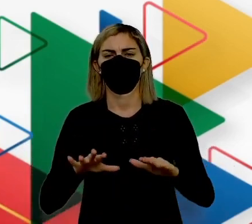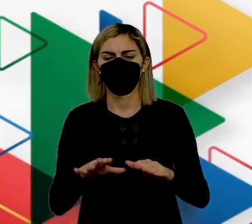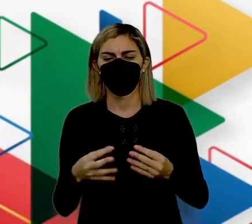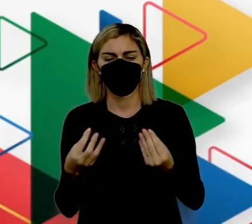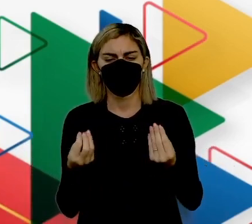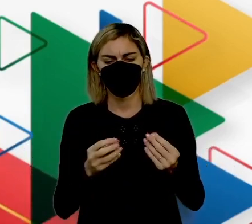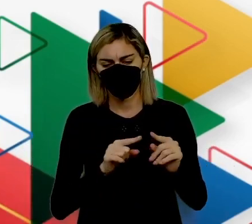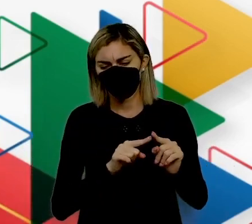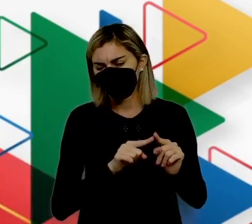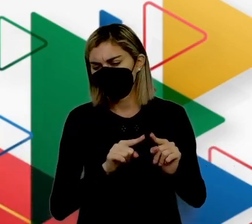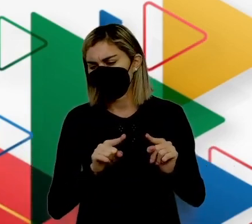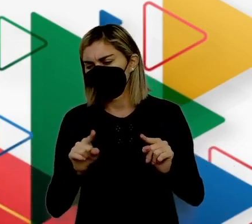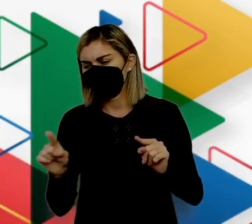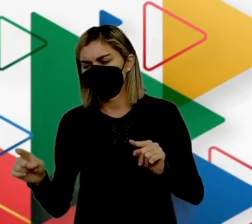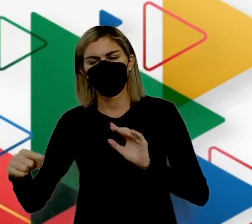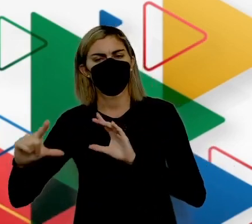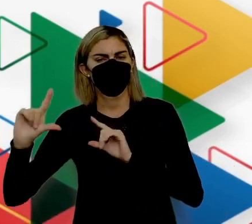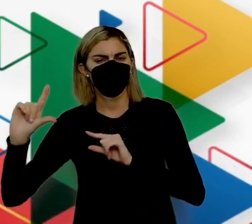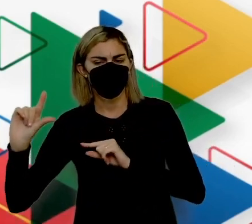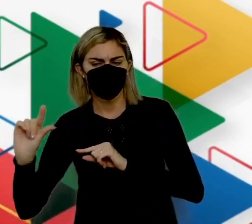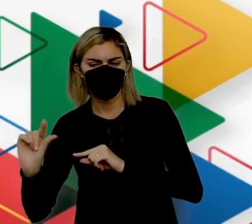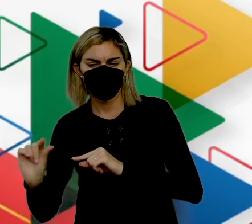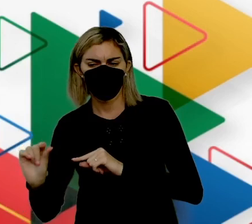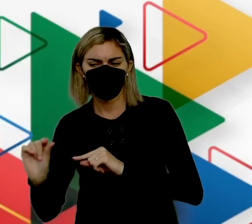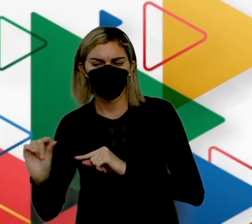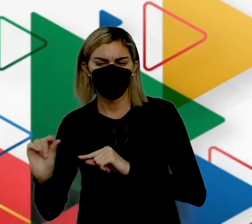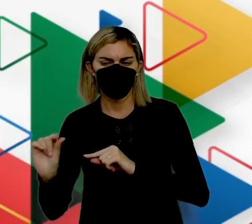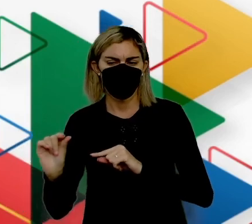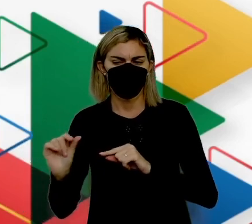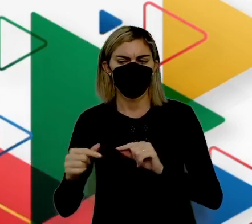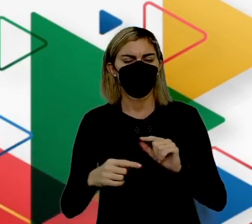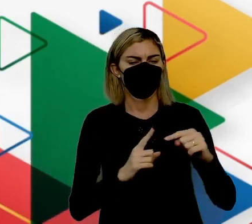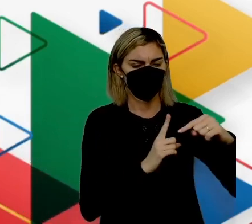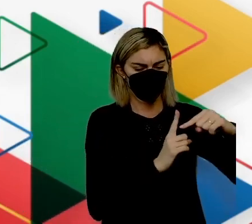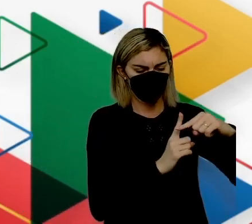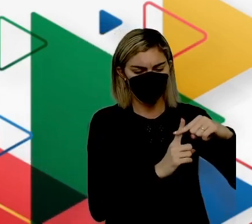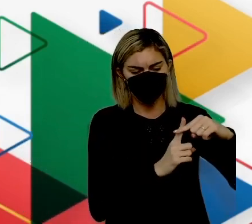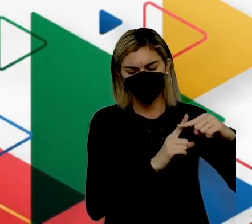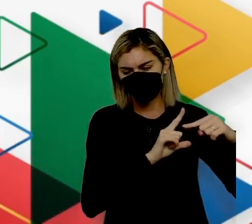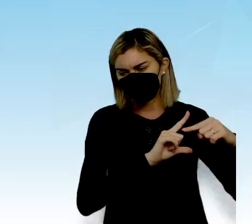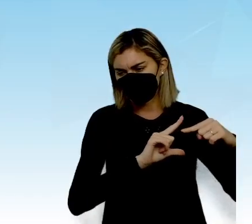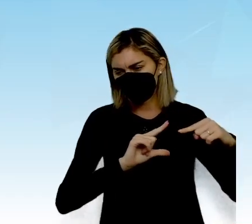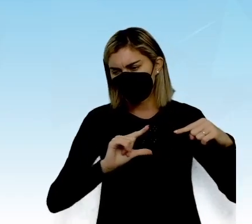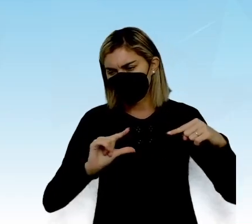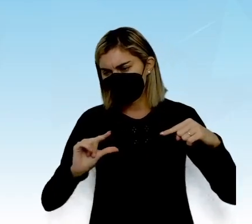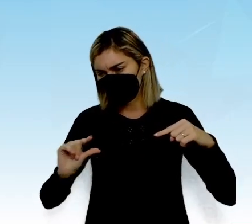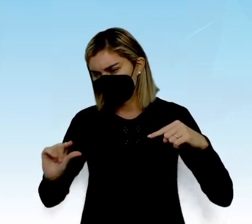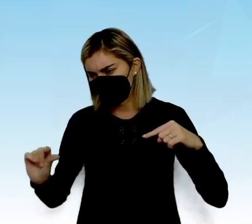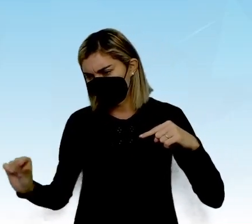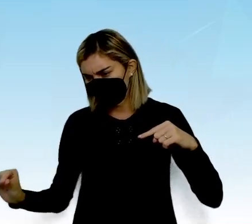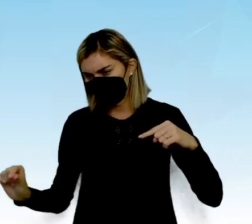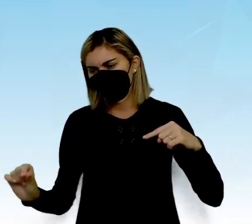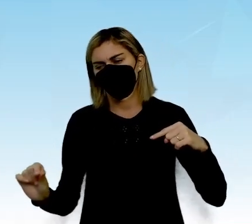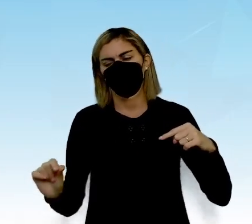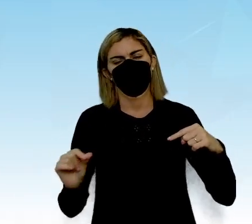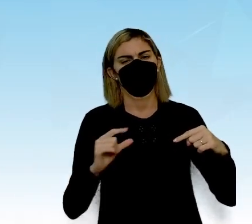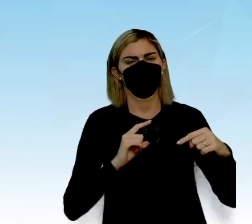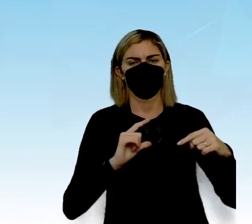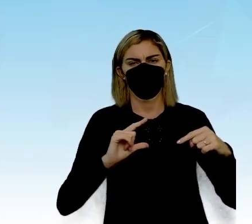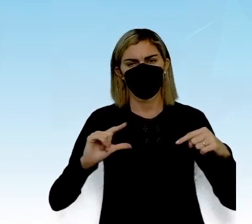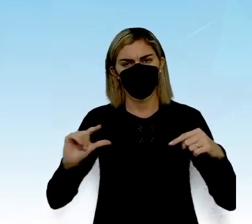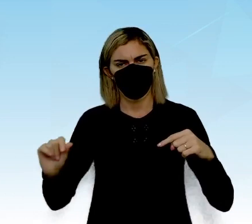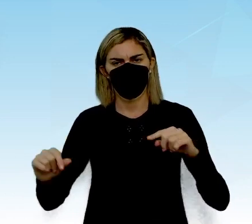um potencial menor. Partícula positiva é atraída pelo